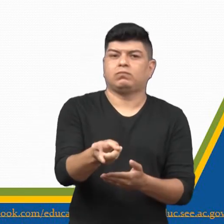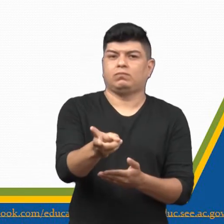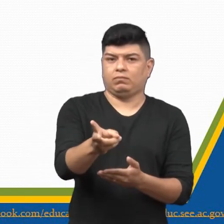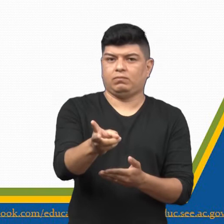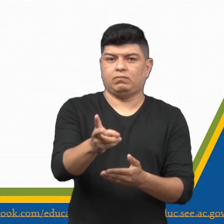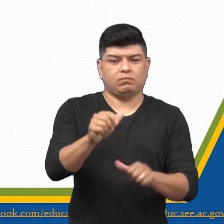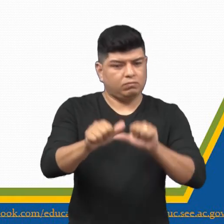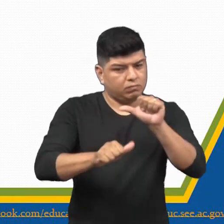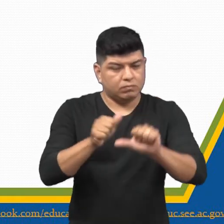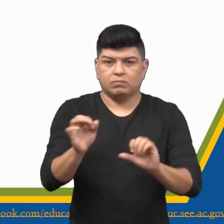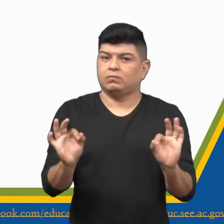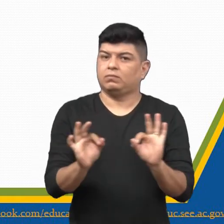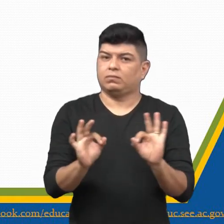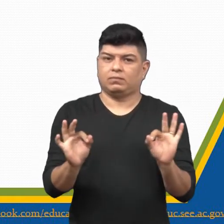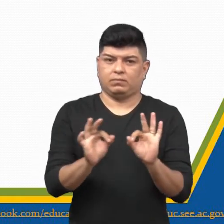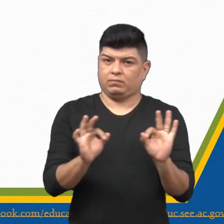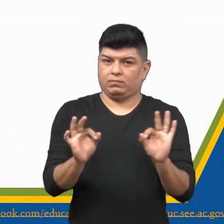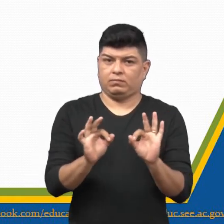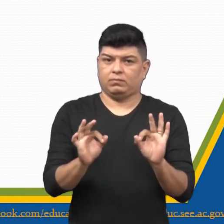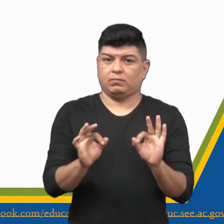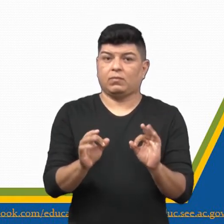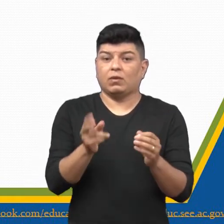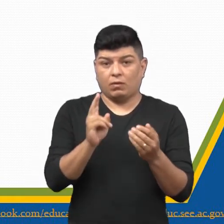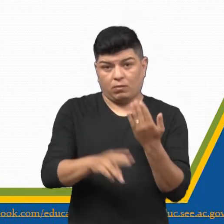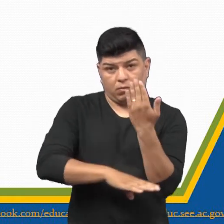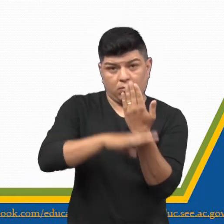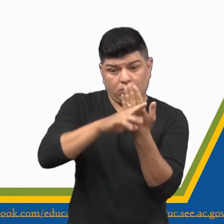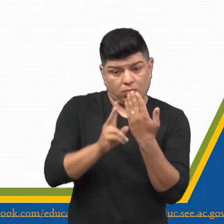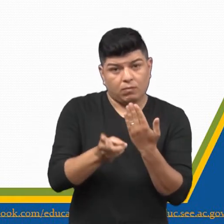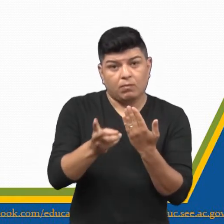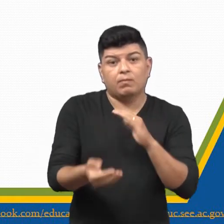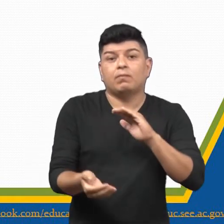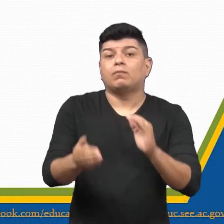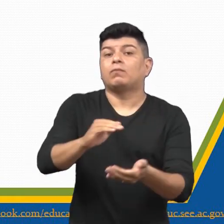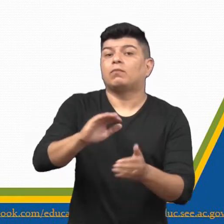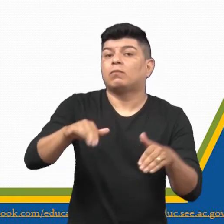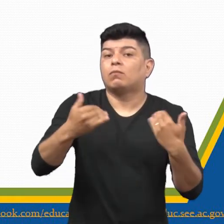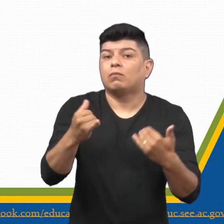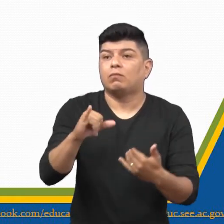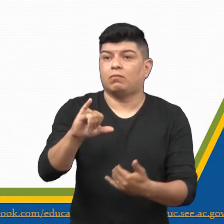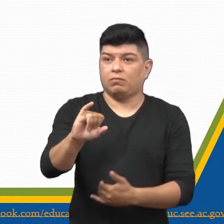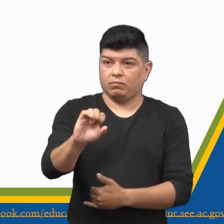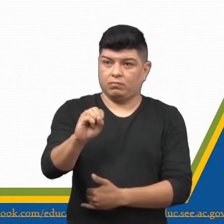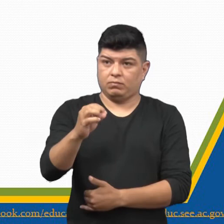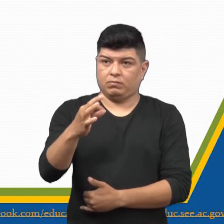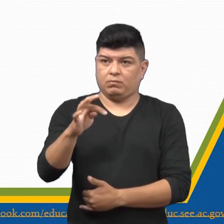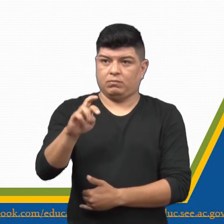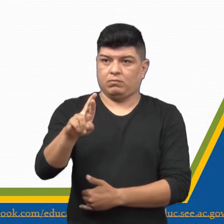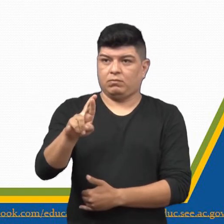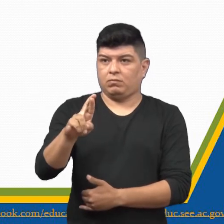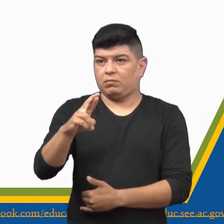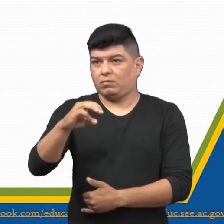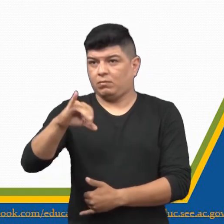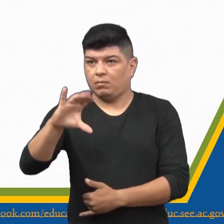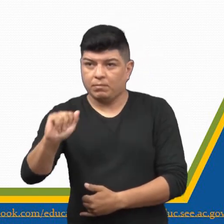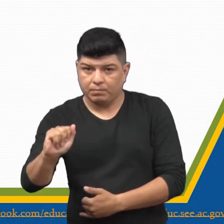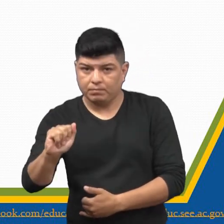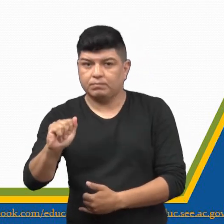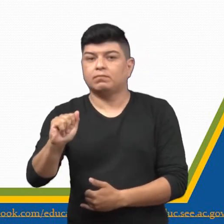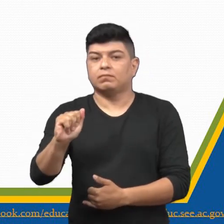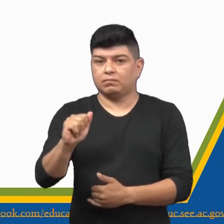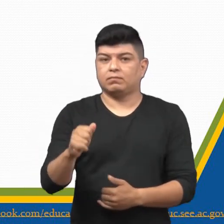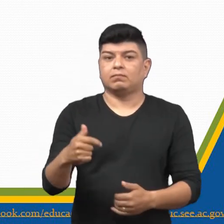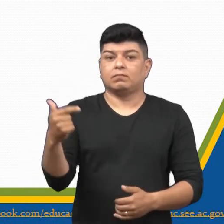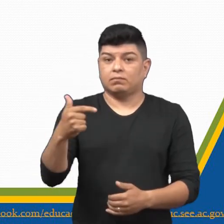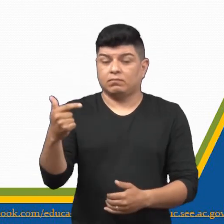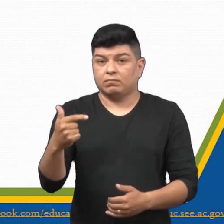ela não varia. Então, quando a temperatura é constante, nós temos transformação isotérmica, como o segundo ponto aí.